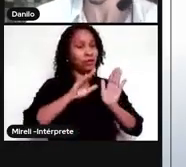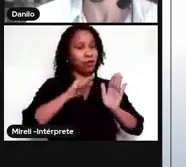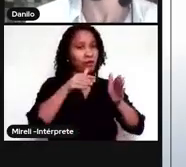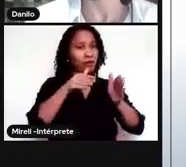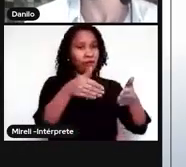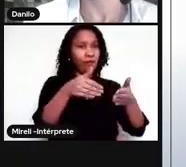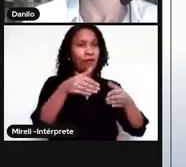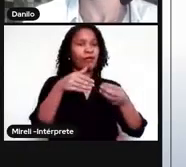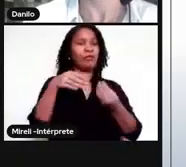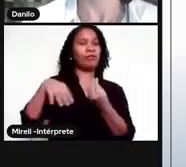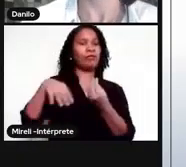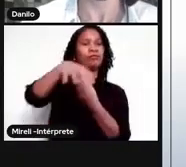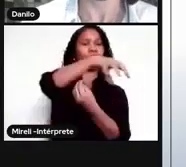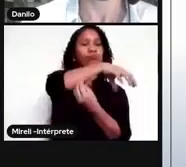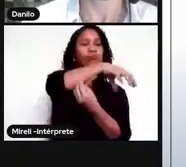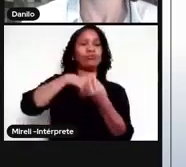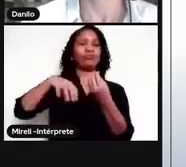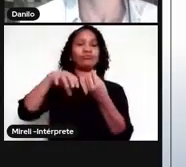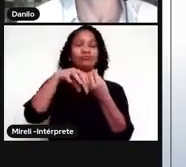escasso.